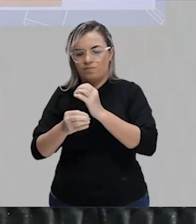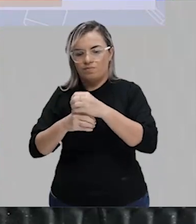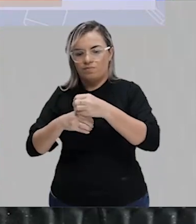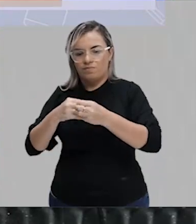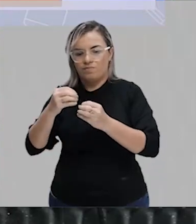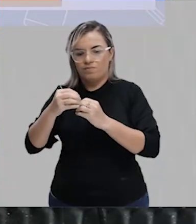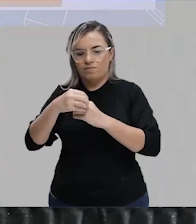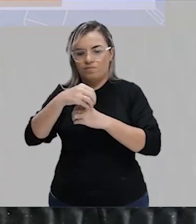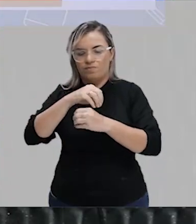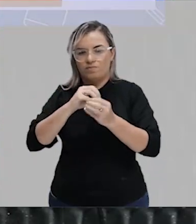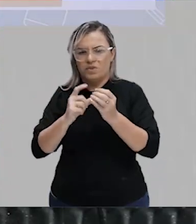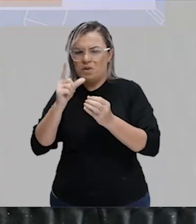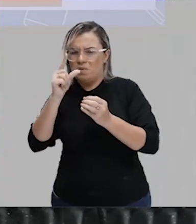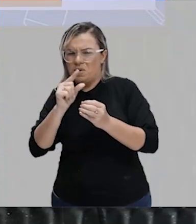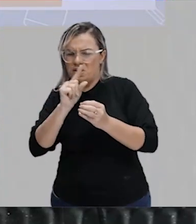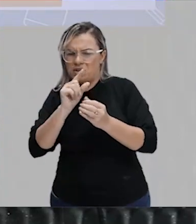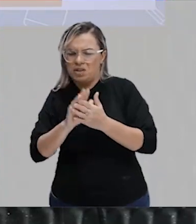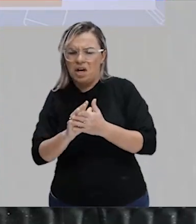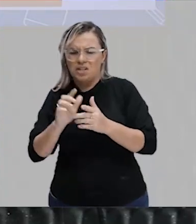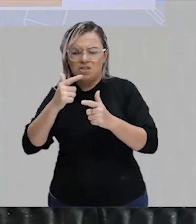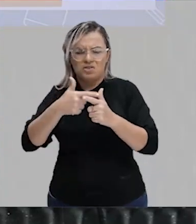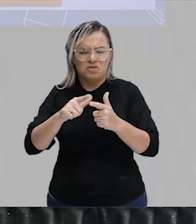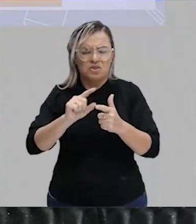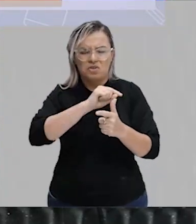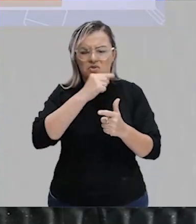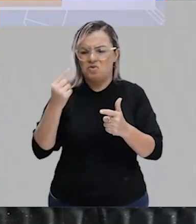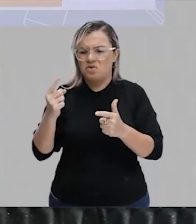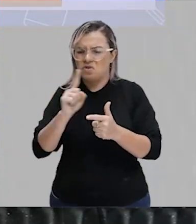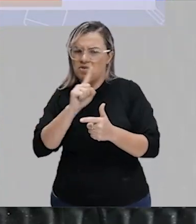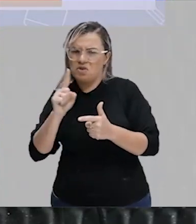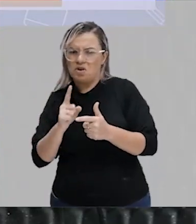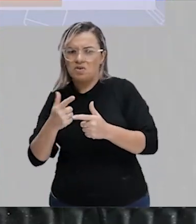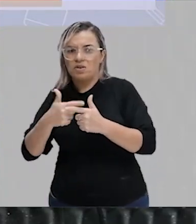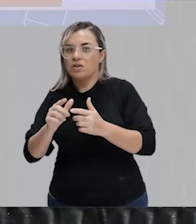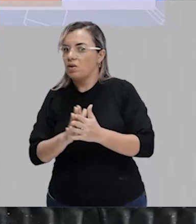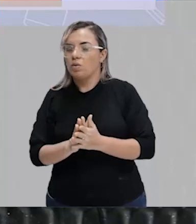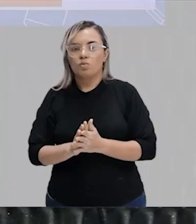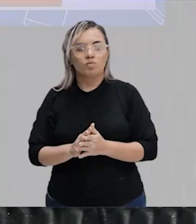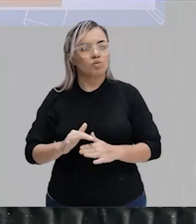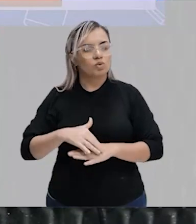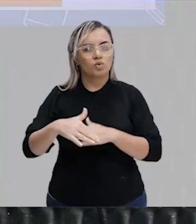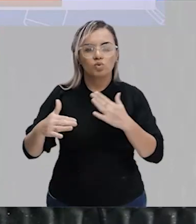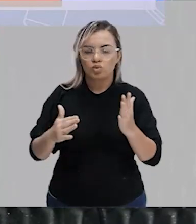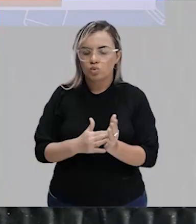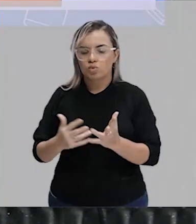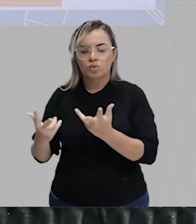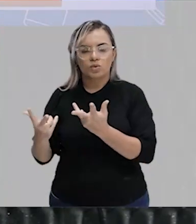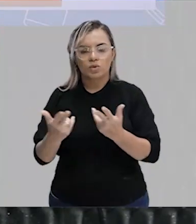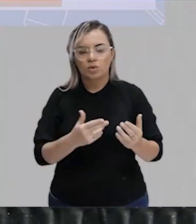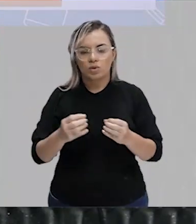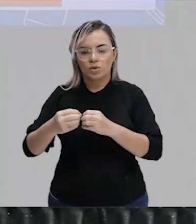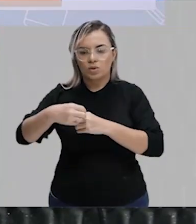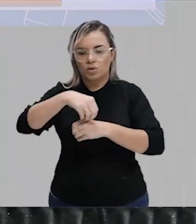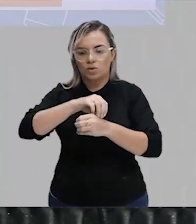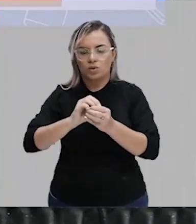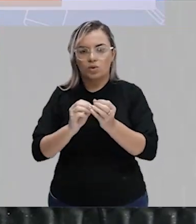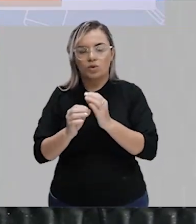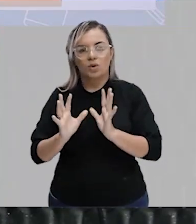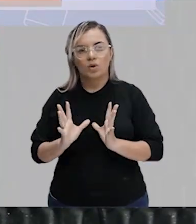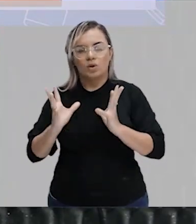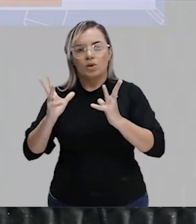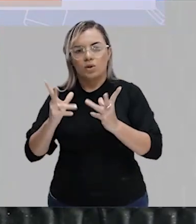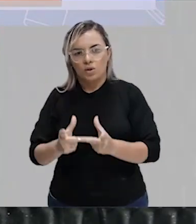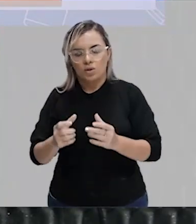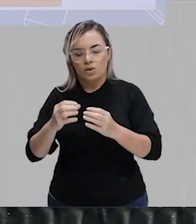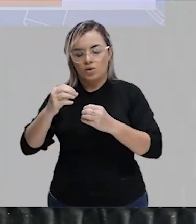se dividindo e outra não. Você percebe que tudo se divide de maneira igual. Vai formar todas células do mesmo tamanho. Então,